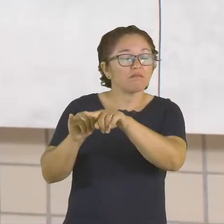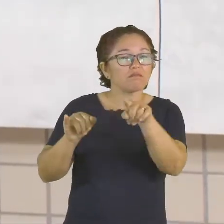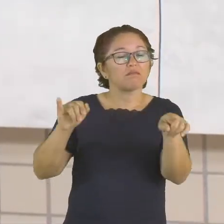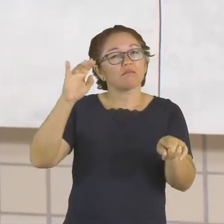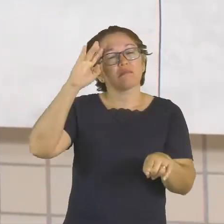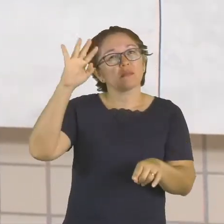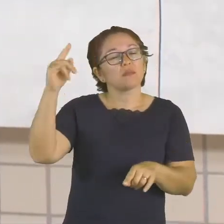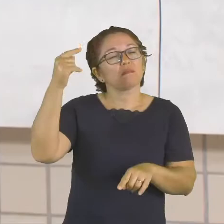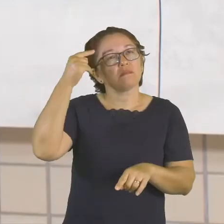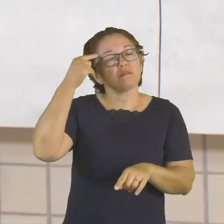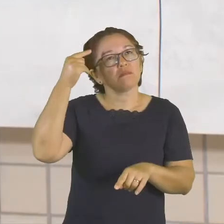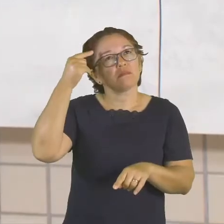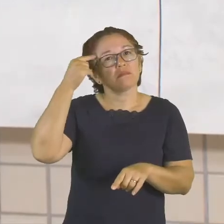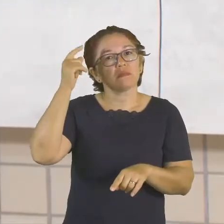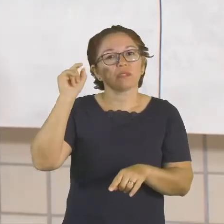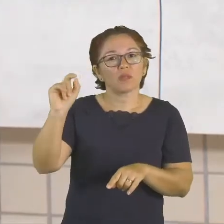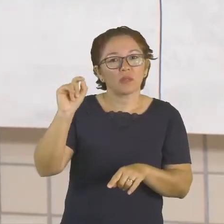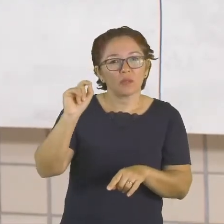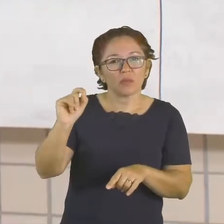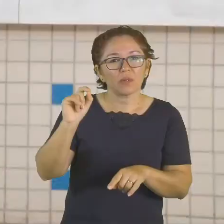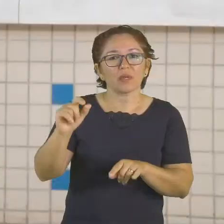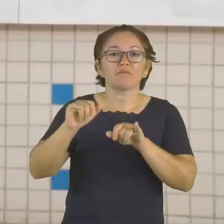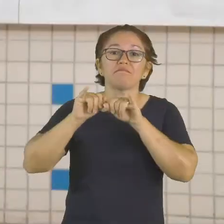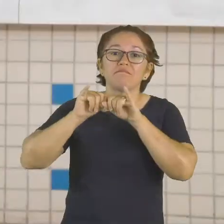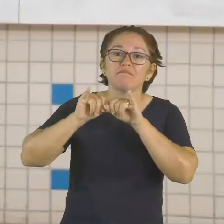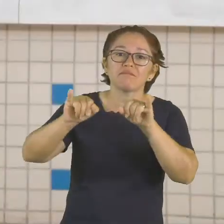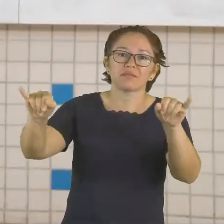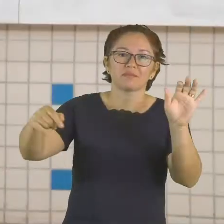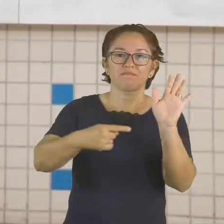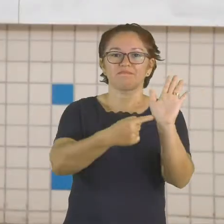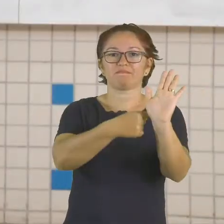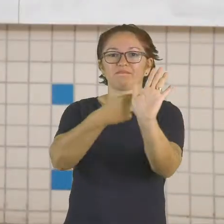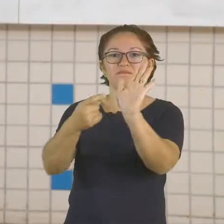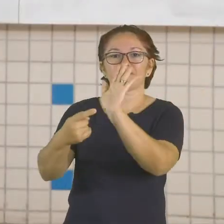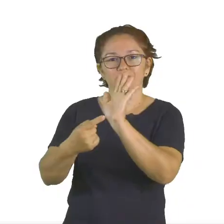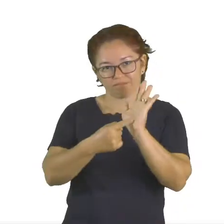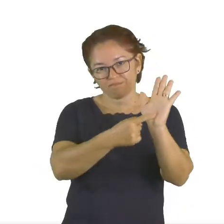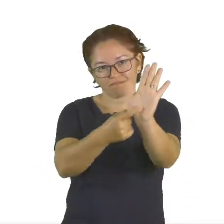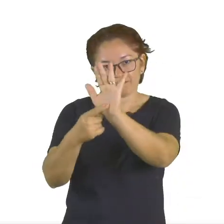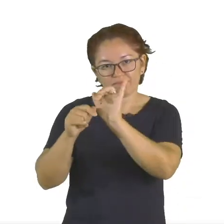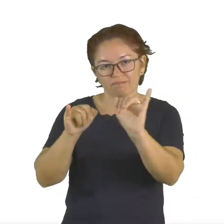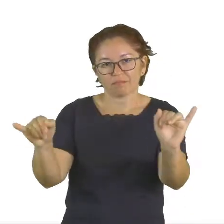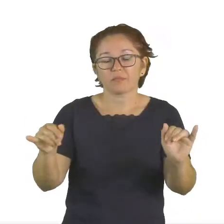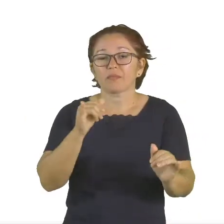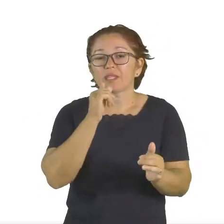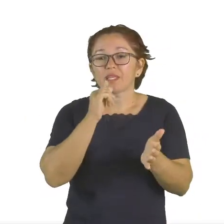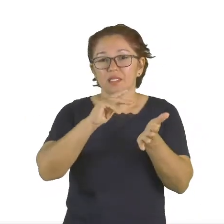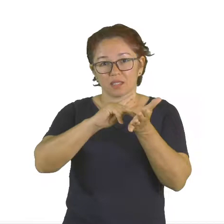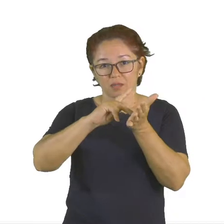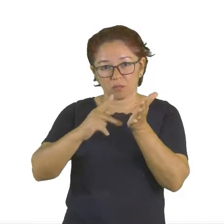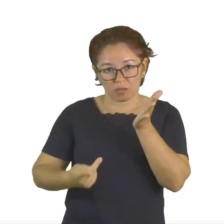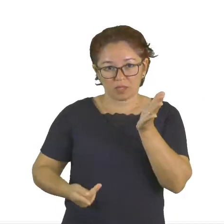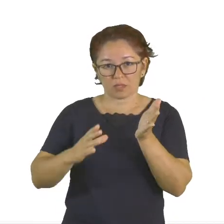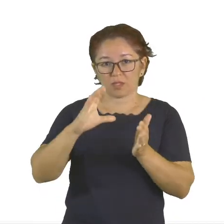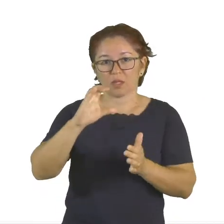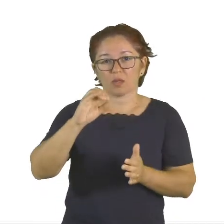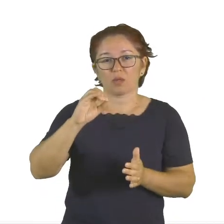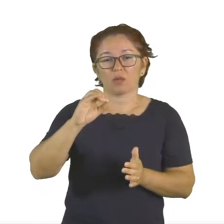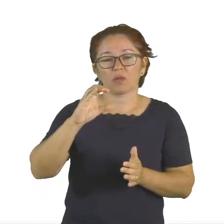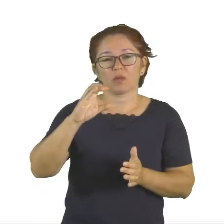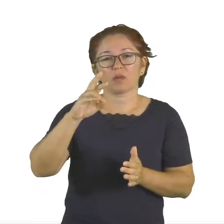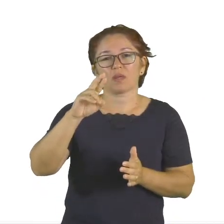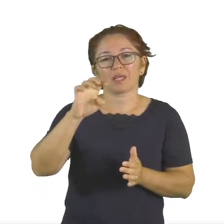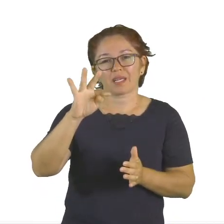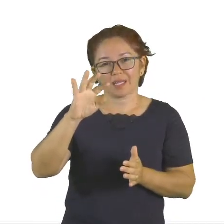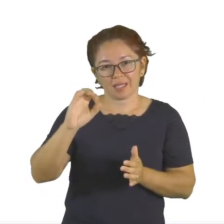essa questão da publicidade. Observem, a poesia concreta, também chamada de poema-objeto,